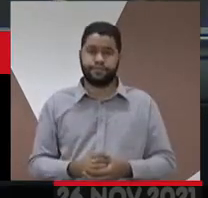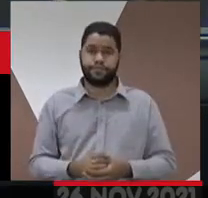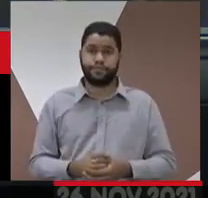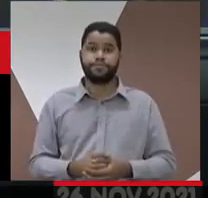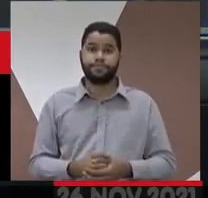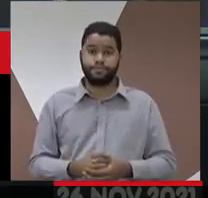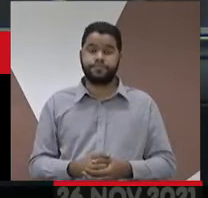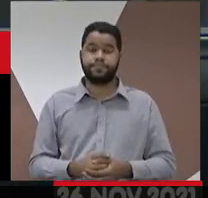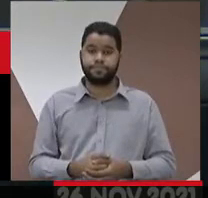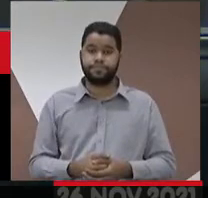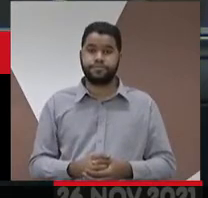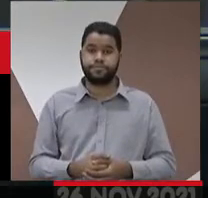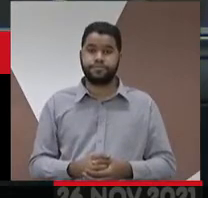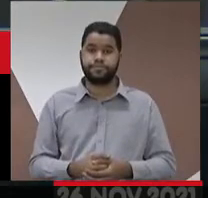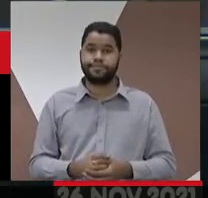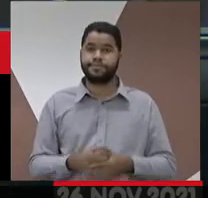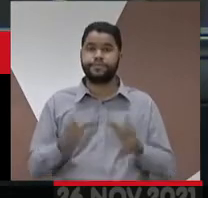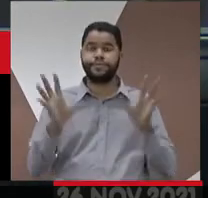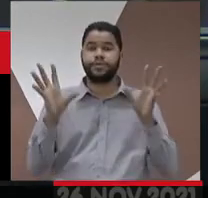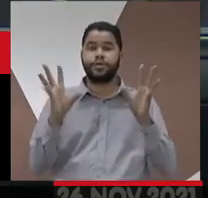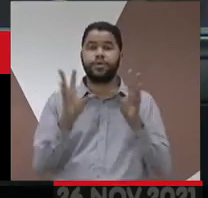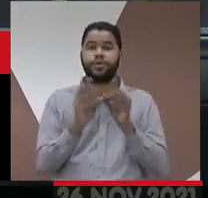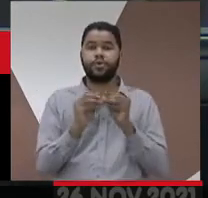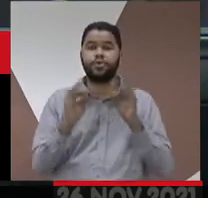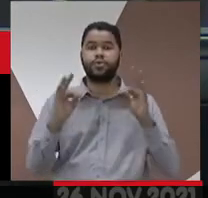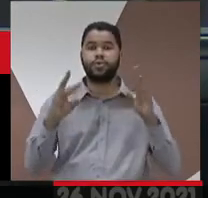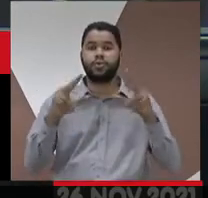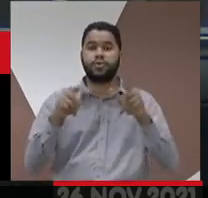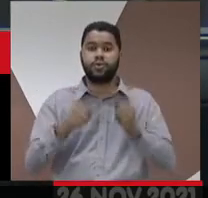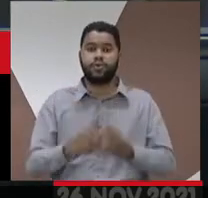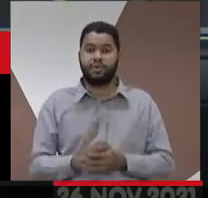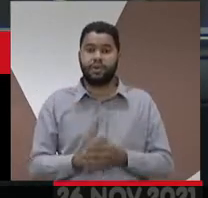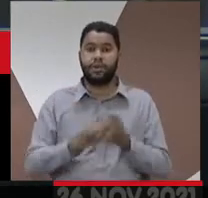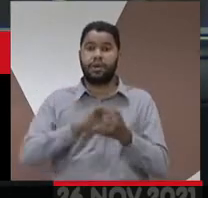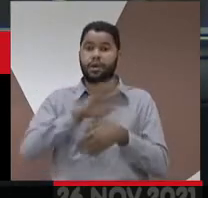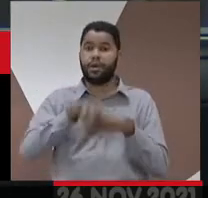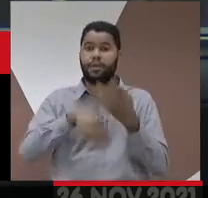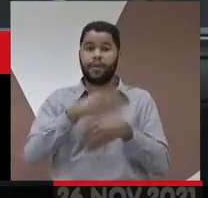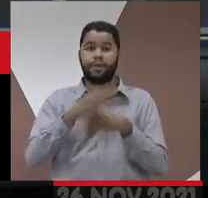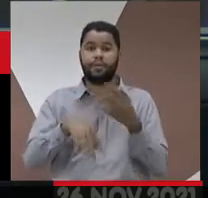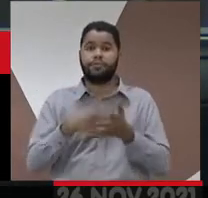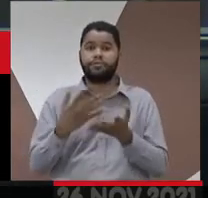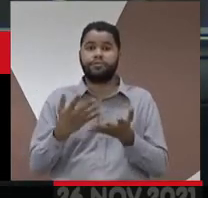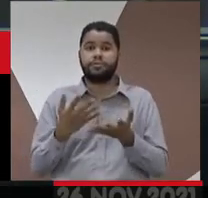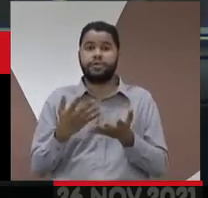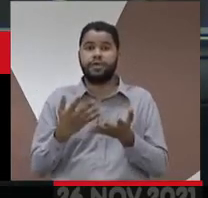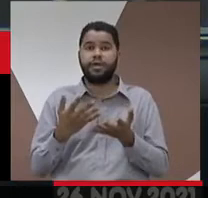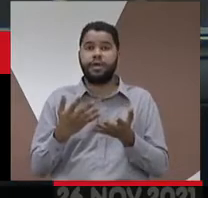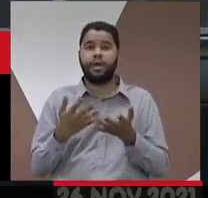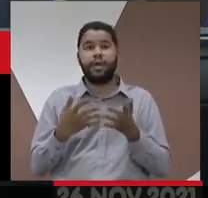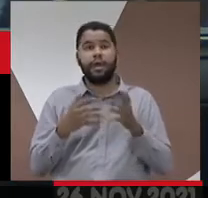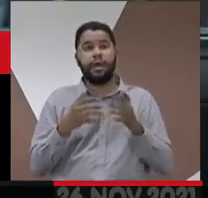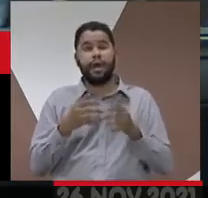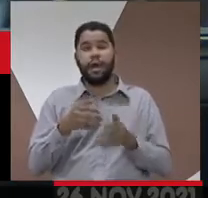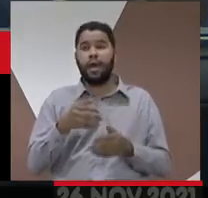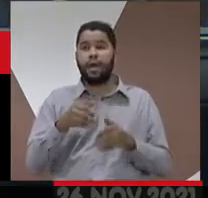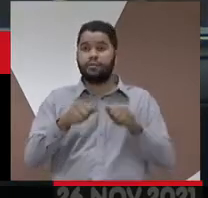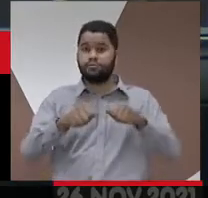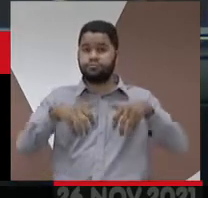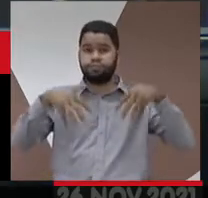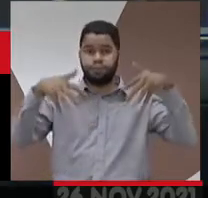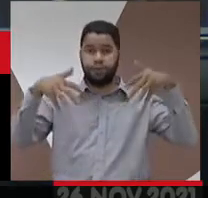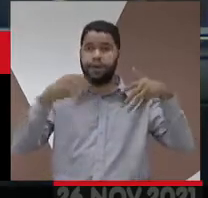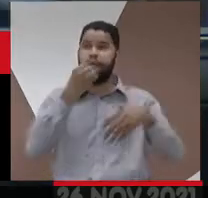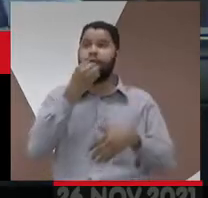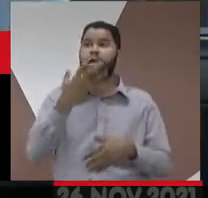Então, resumindo para todos, a bagunça está interessando. Audiência pública igual a essa é bom